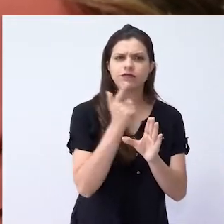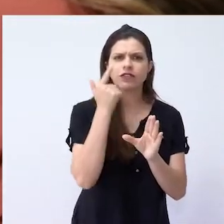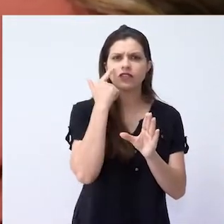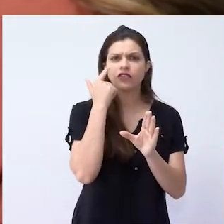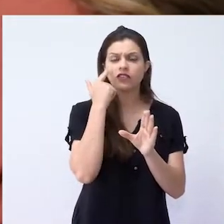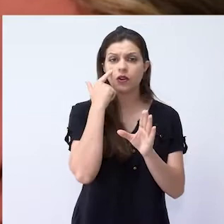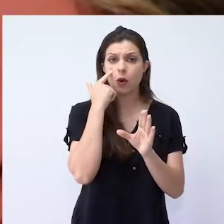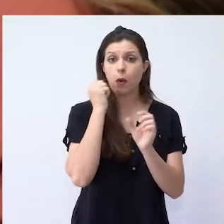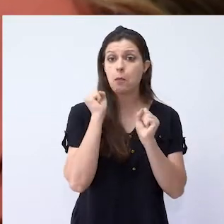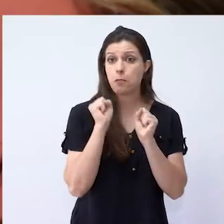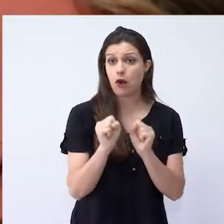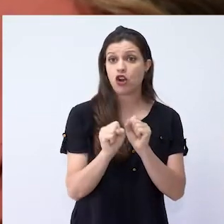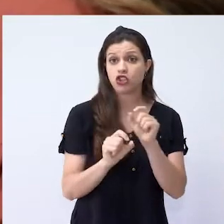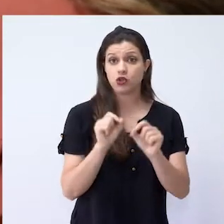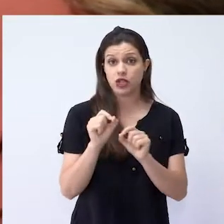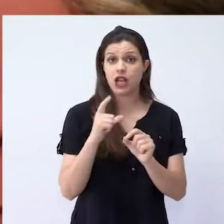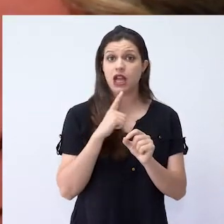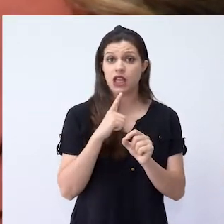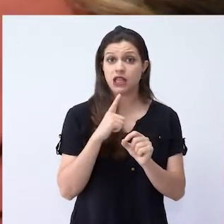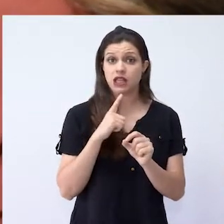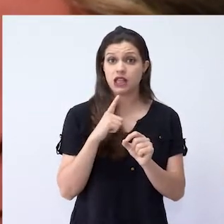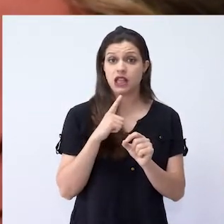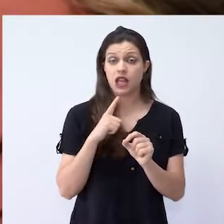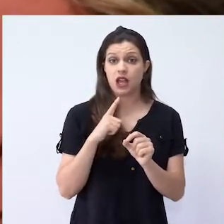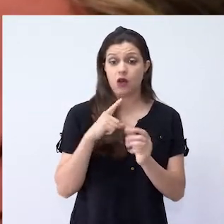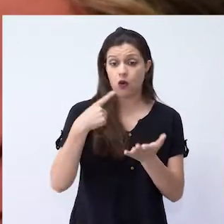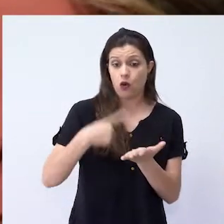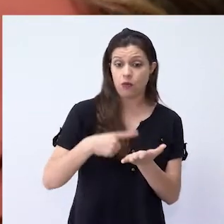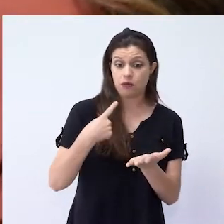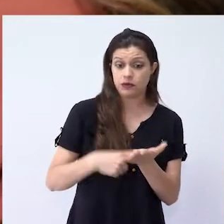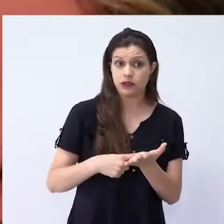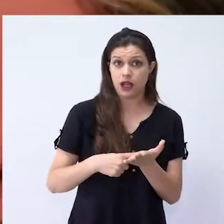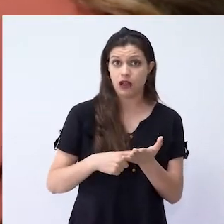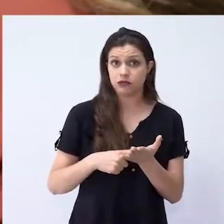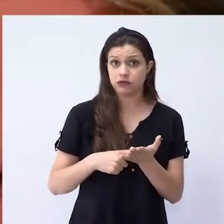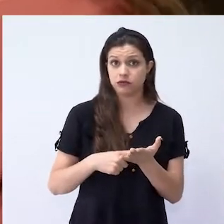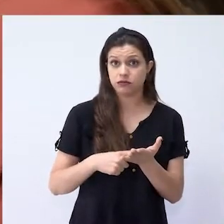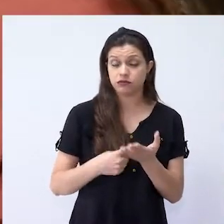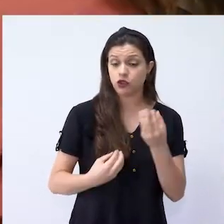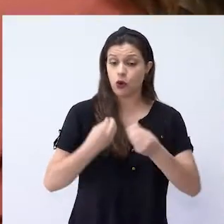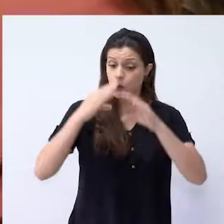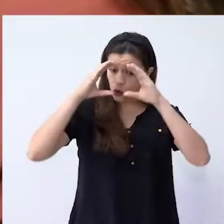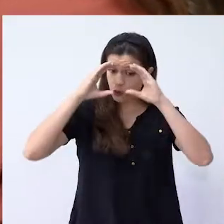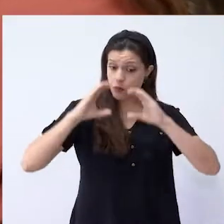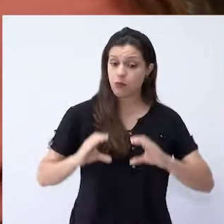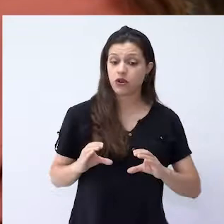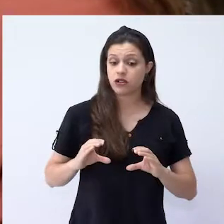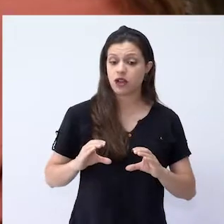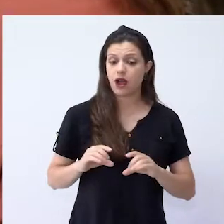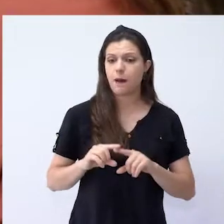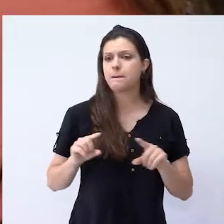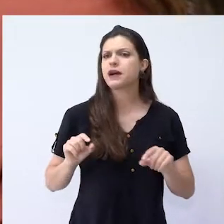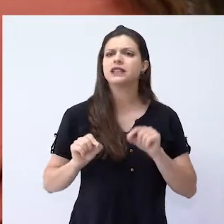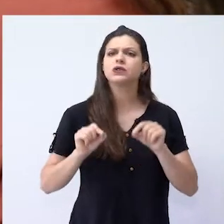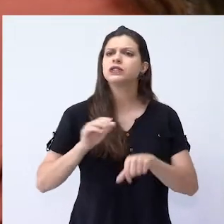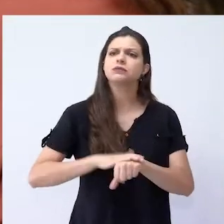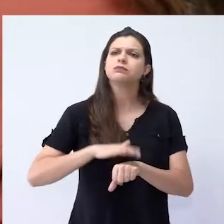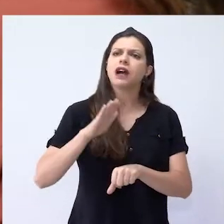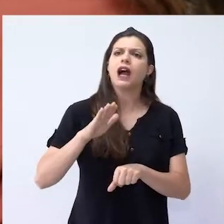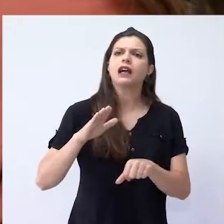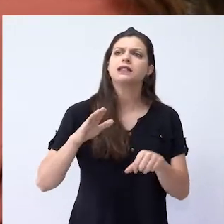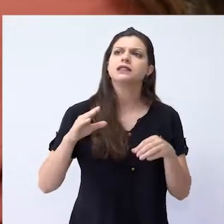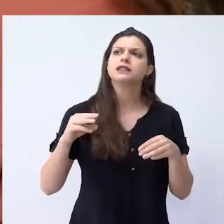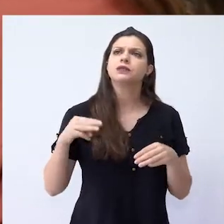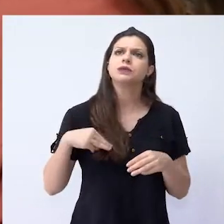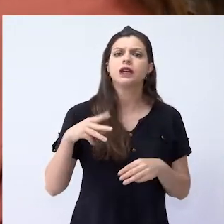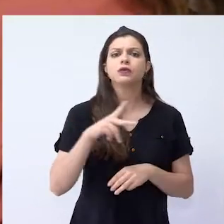ou a gente já adiantou também que pode ser feito um termo de ajustamento de conduta, né, mas o que mais que o Ministério Público do Trabalho